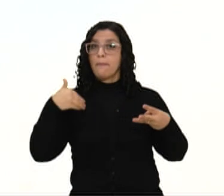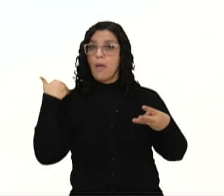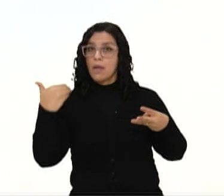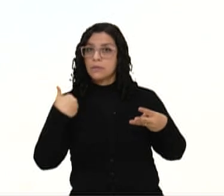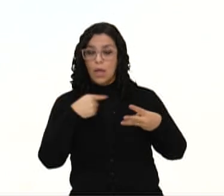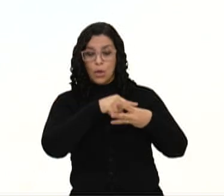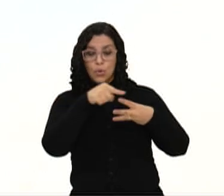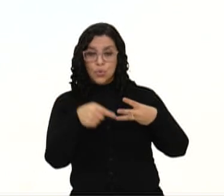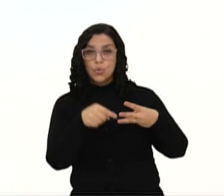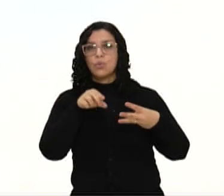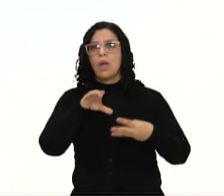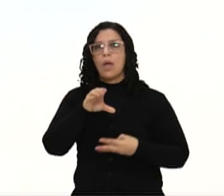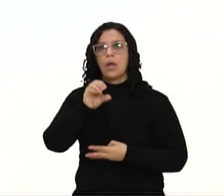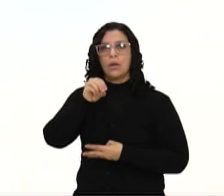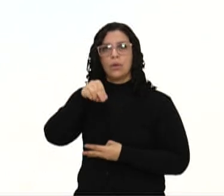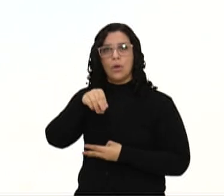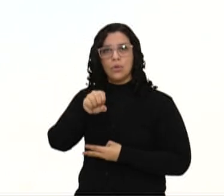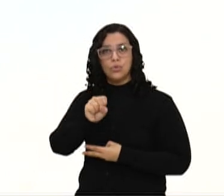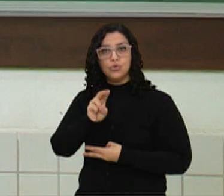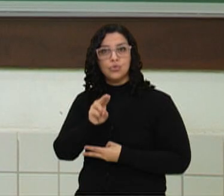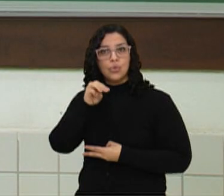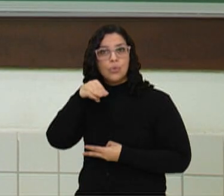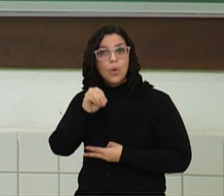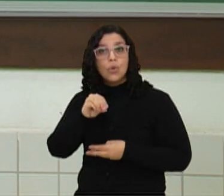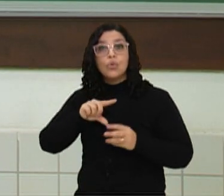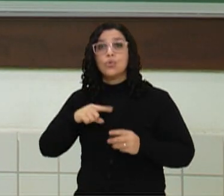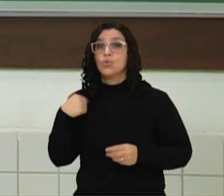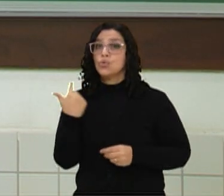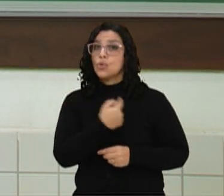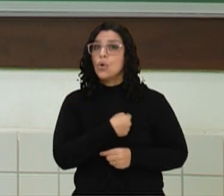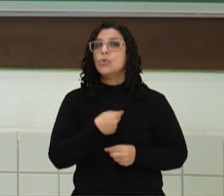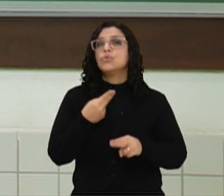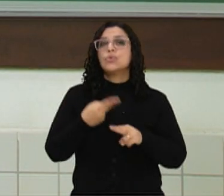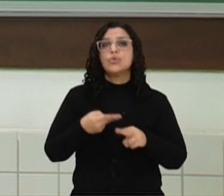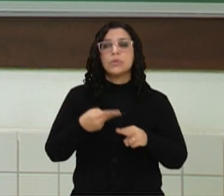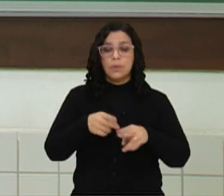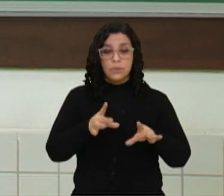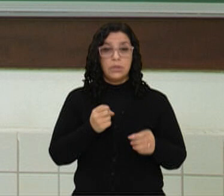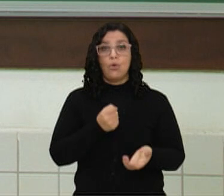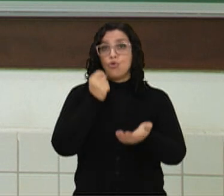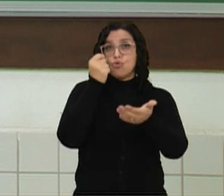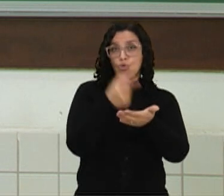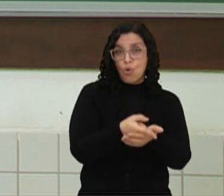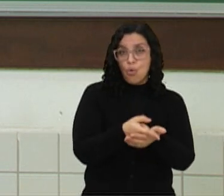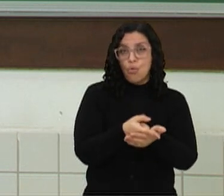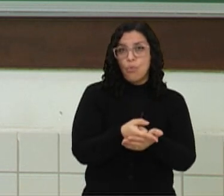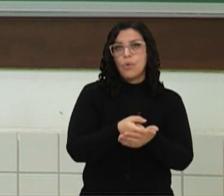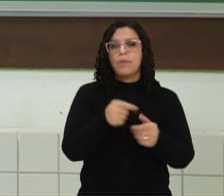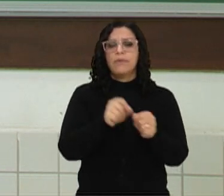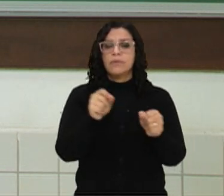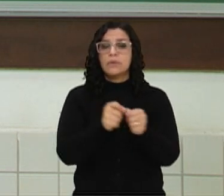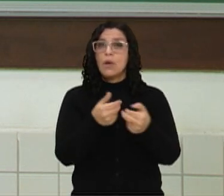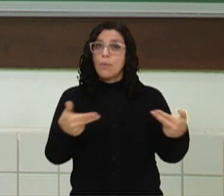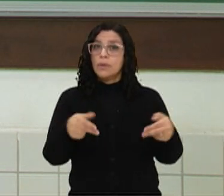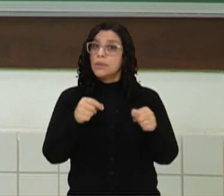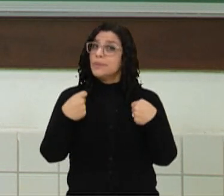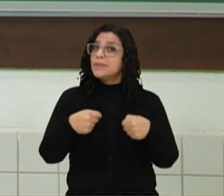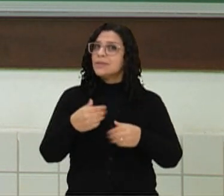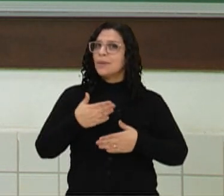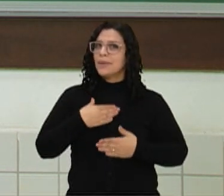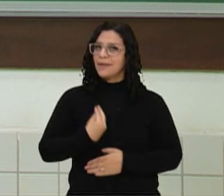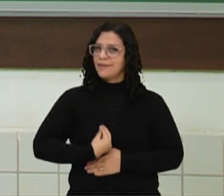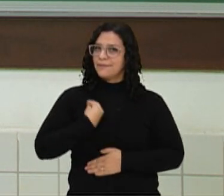atos de consumo. É tudo aquilo que a gente adquire para atender alguma necessidade